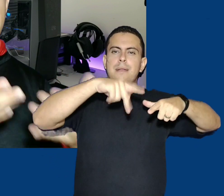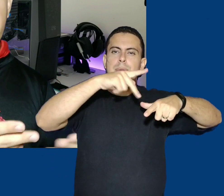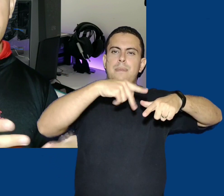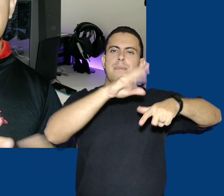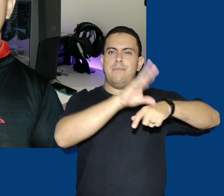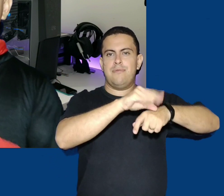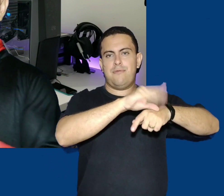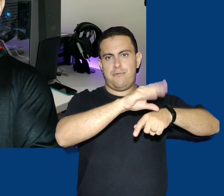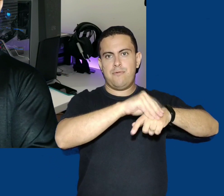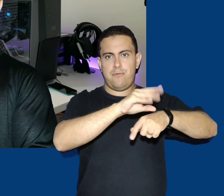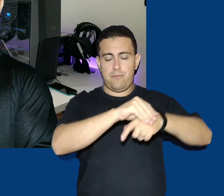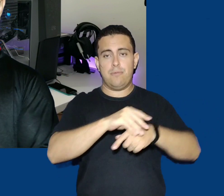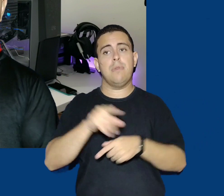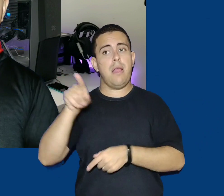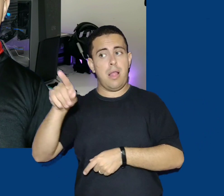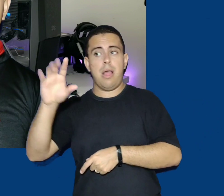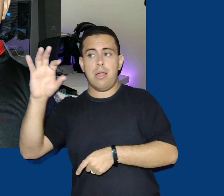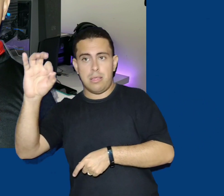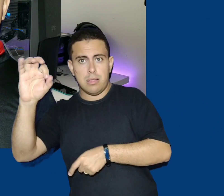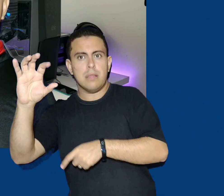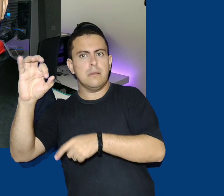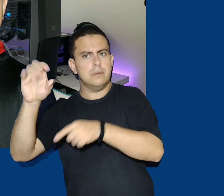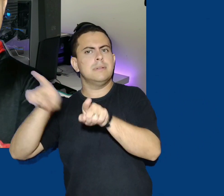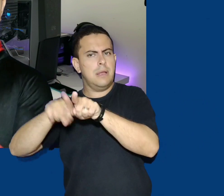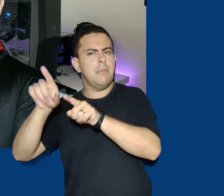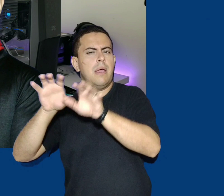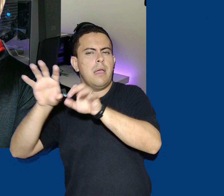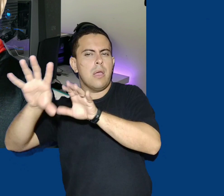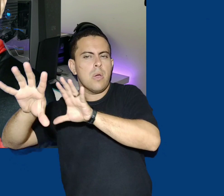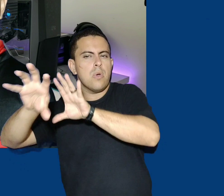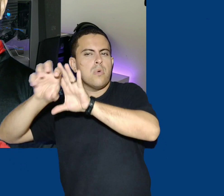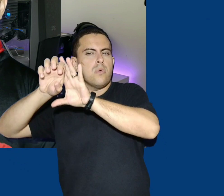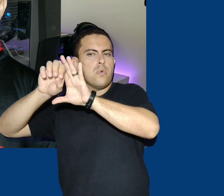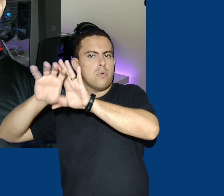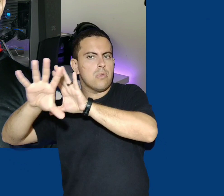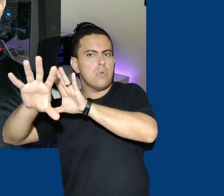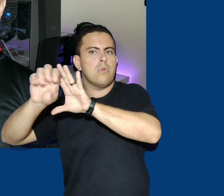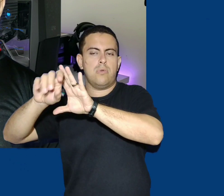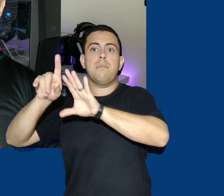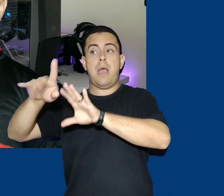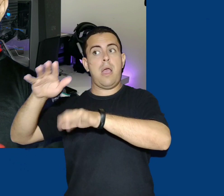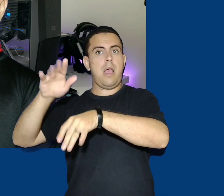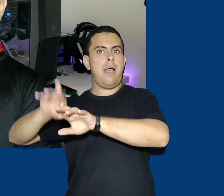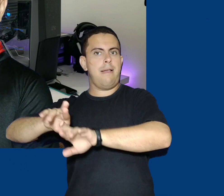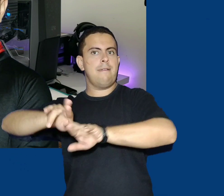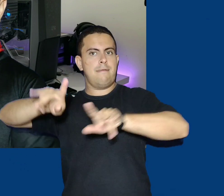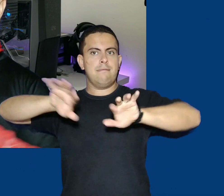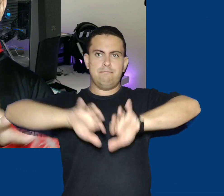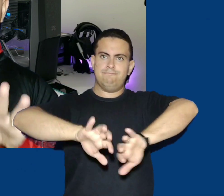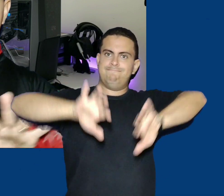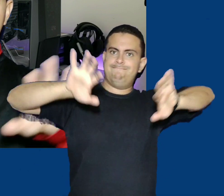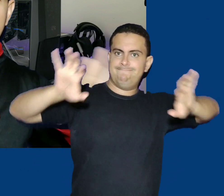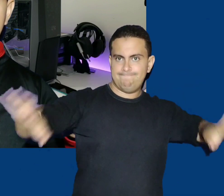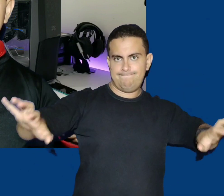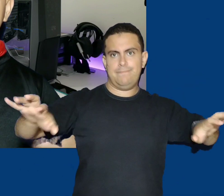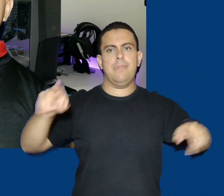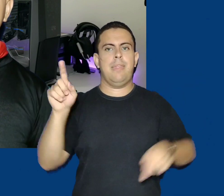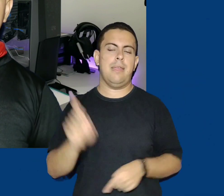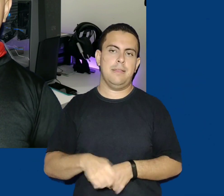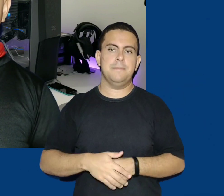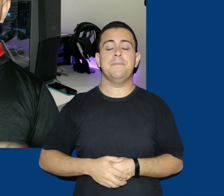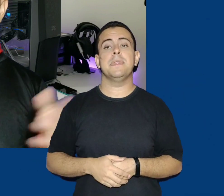luz digitalmente, enquanto a abertura do obturador ele vai entrar também mais luz, mas é uma coisa mais manual lá. Então são